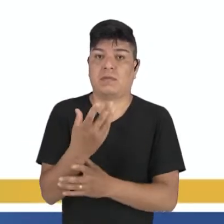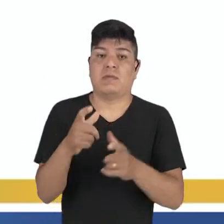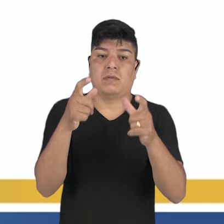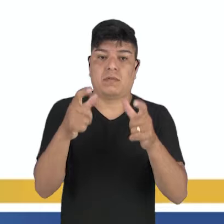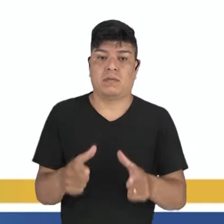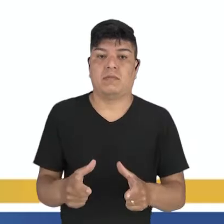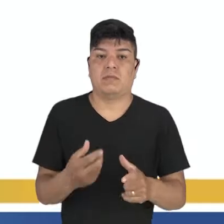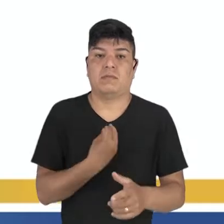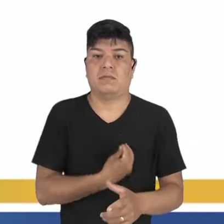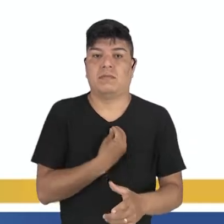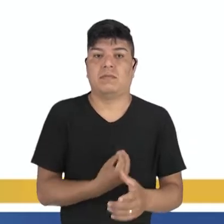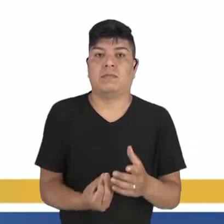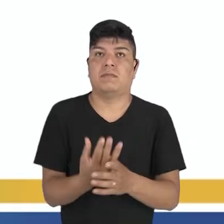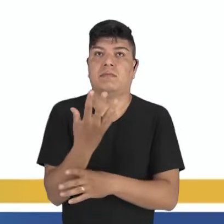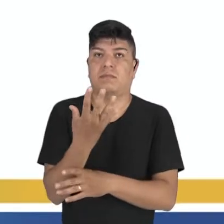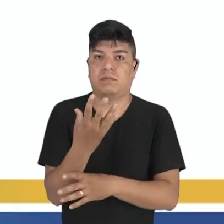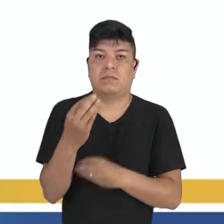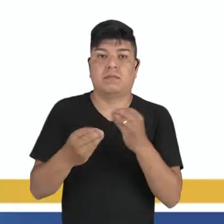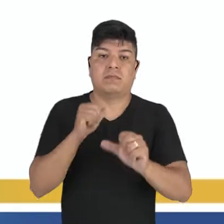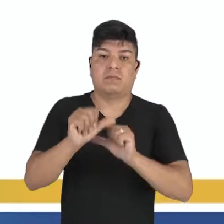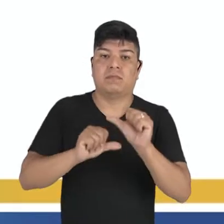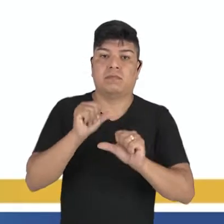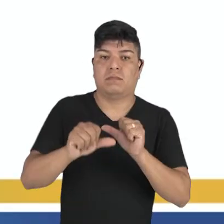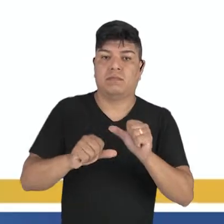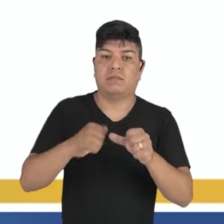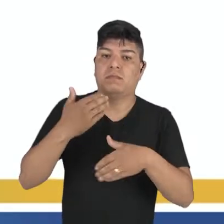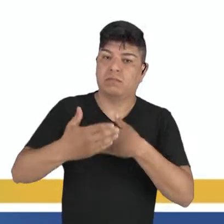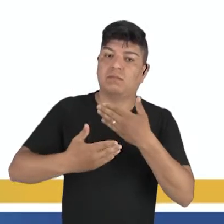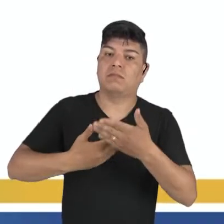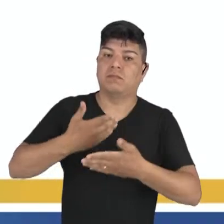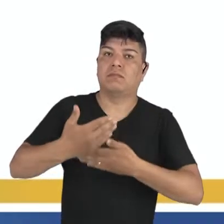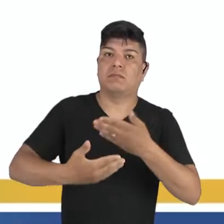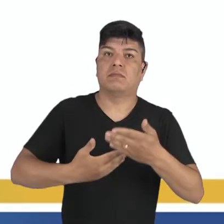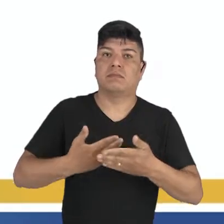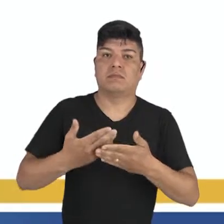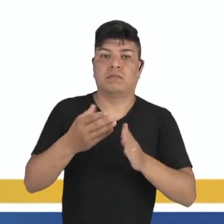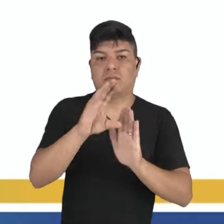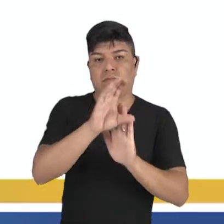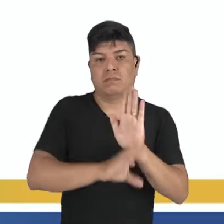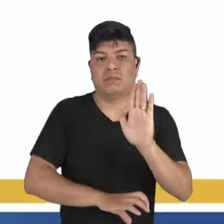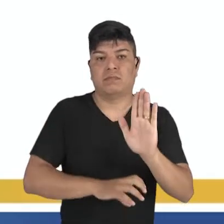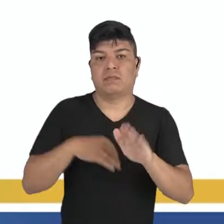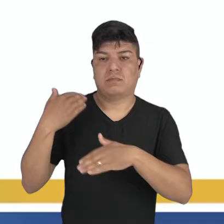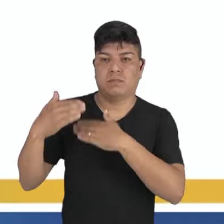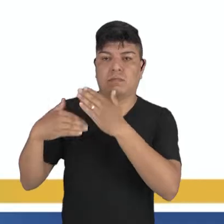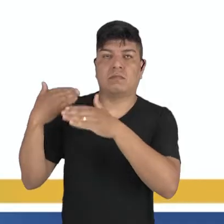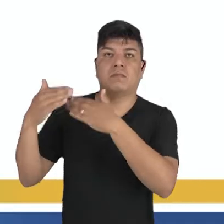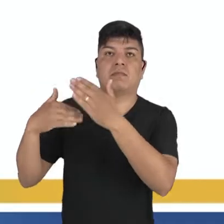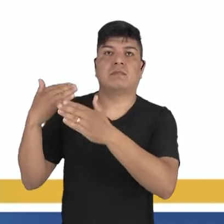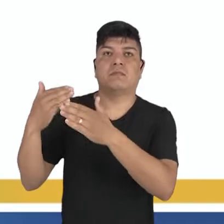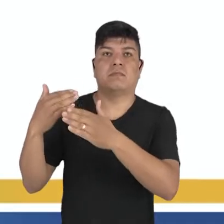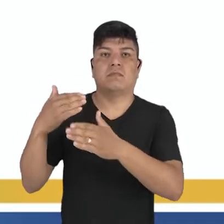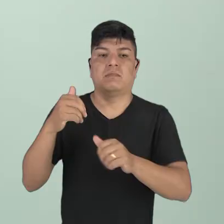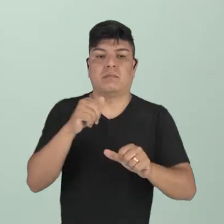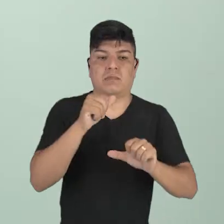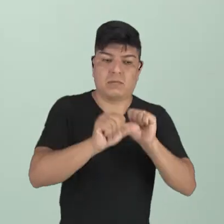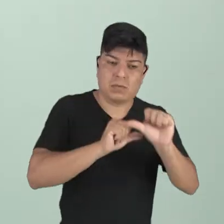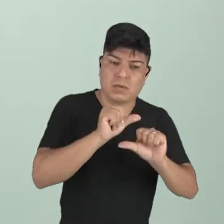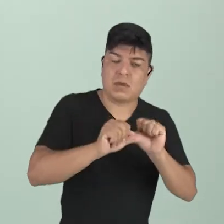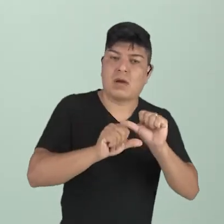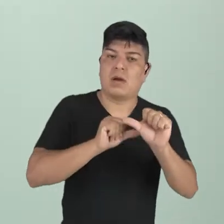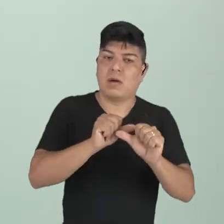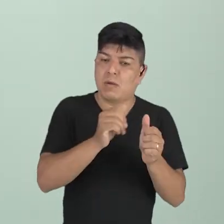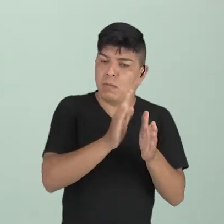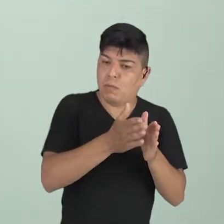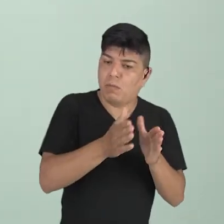que essa vida surgiu e como é que ela mudou ao longo do tempo, né? Esse é o conceito de evolução, né? Uma espécie, ela muda ao longo do tempo, ela